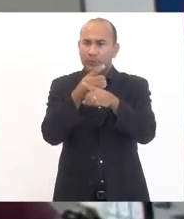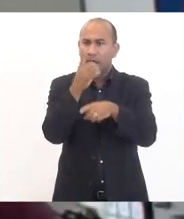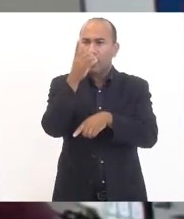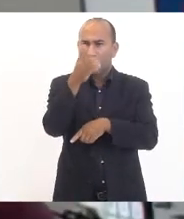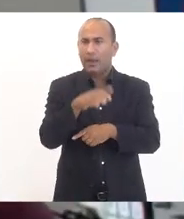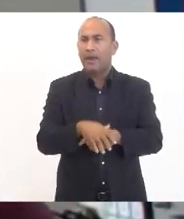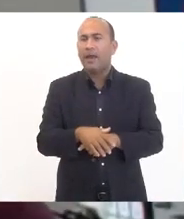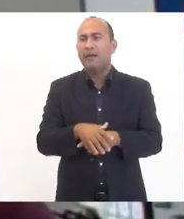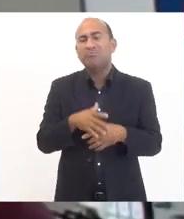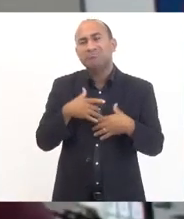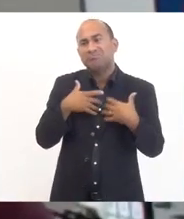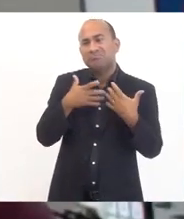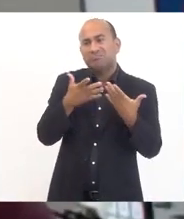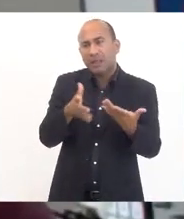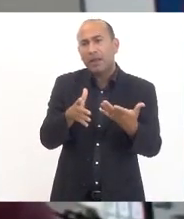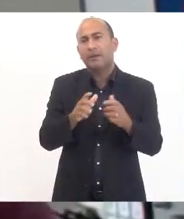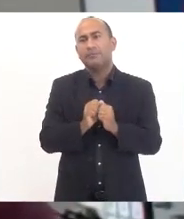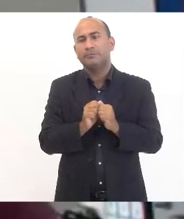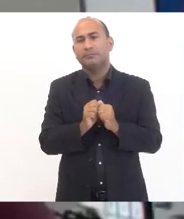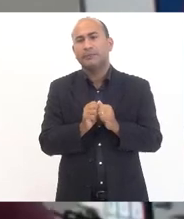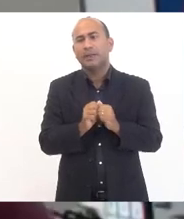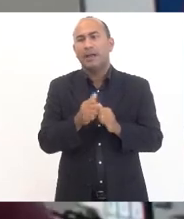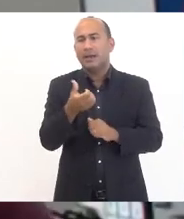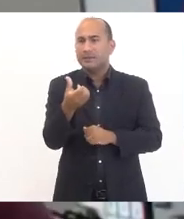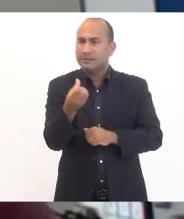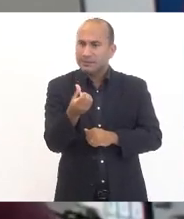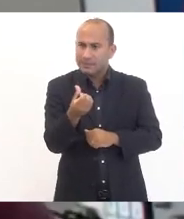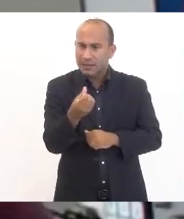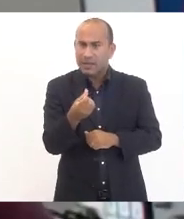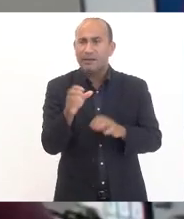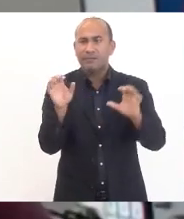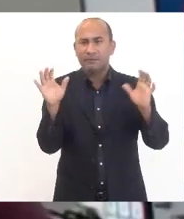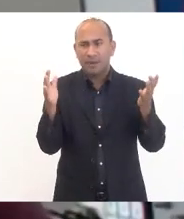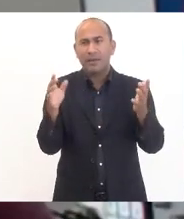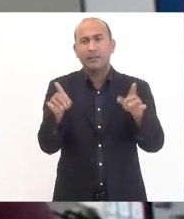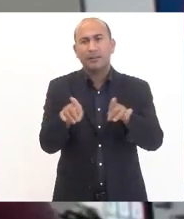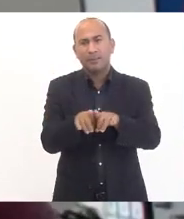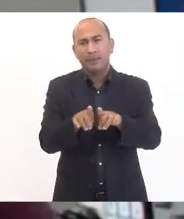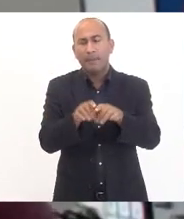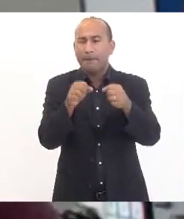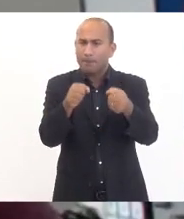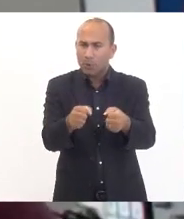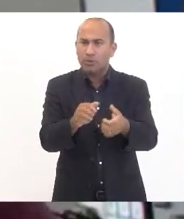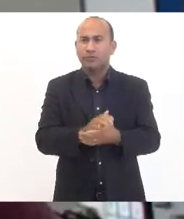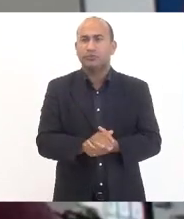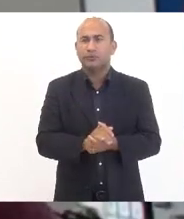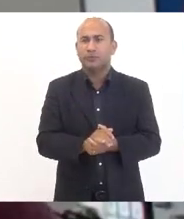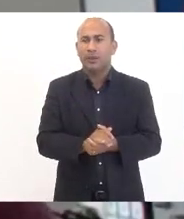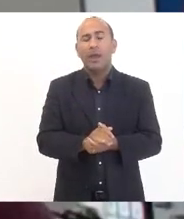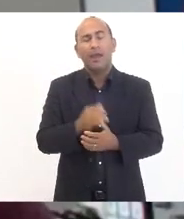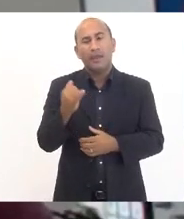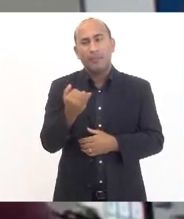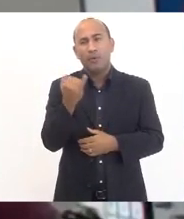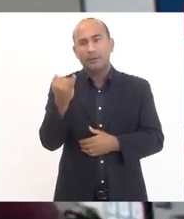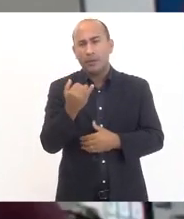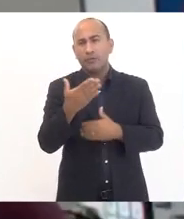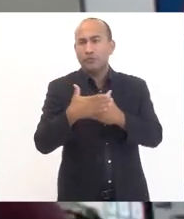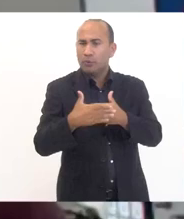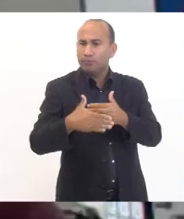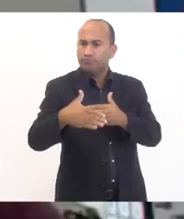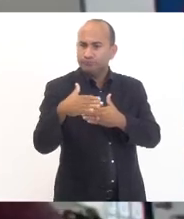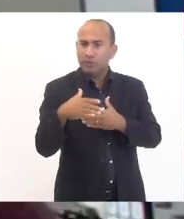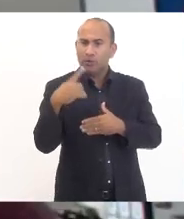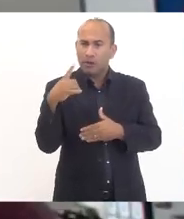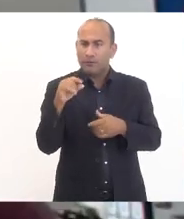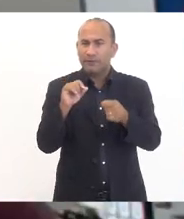que quiserem participar da cerimônia, às 16 horas, também lá no Instituto dos Pretos Novos. Uma iniciativa importante para a gente cumprir